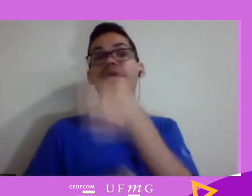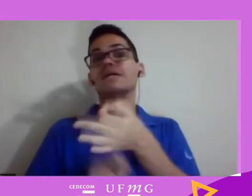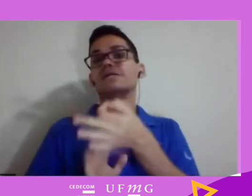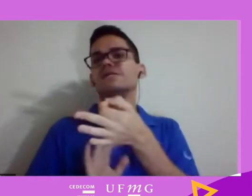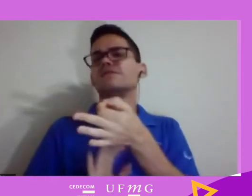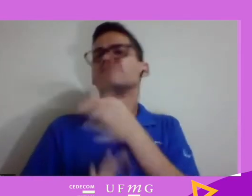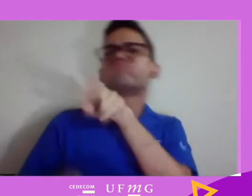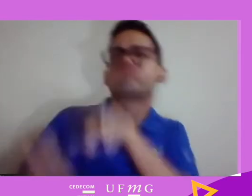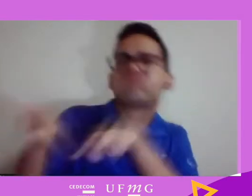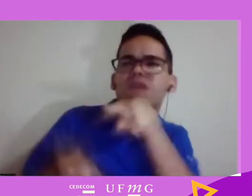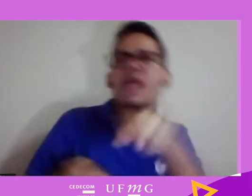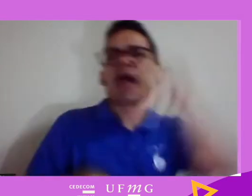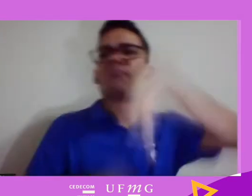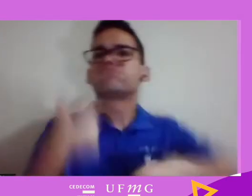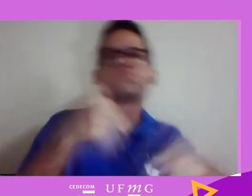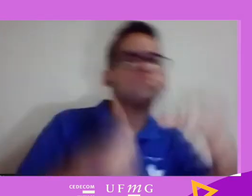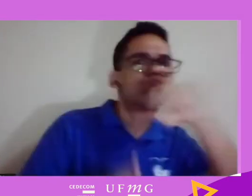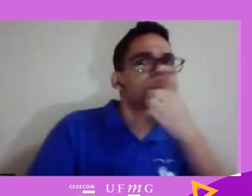coproduzindo cotidianamente.